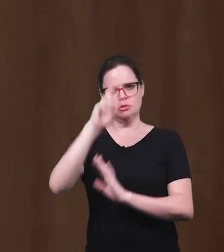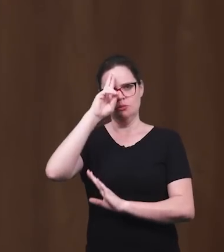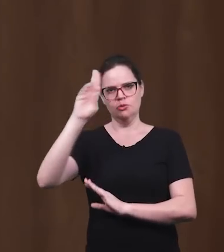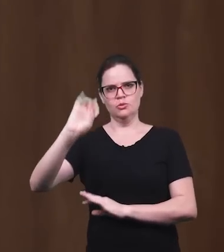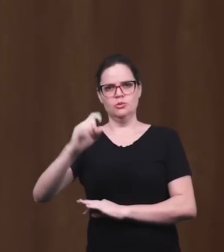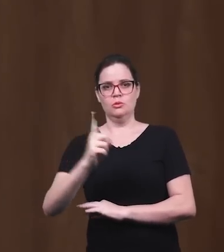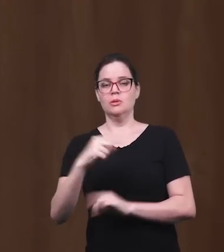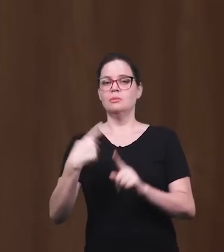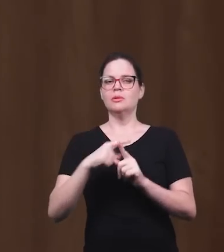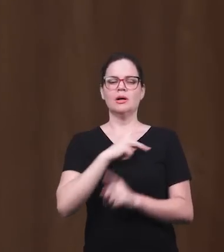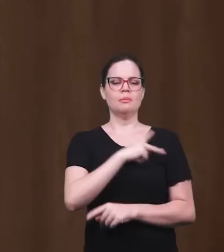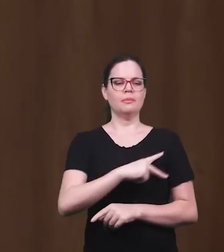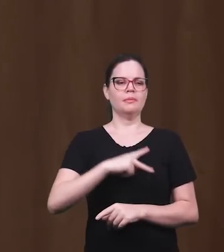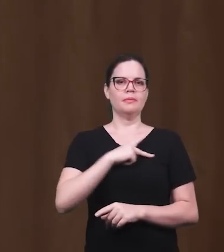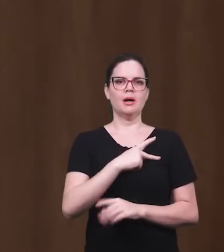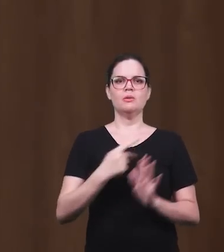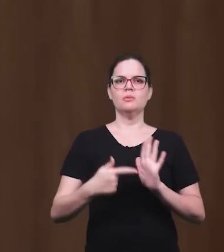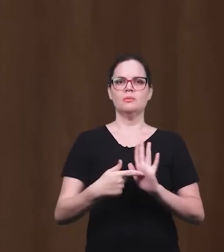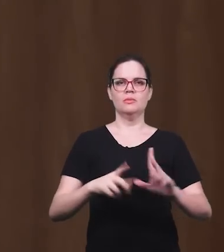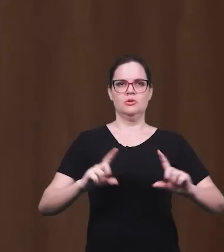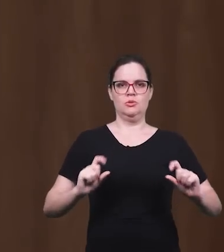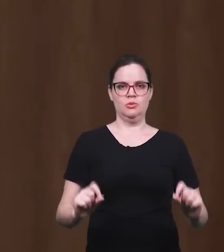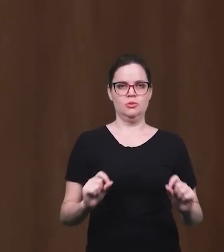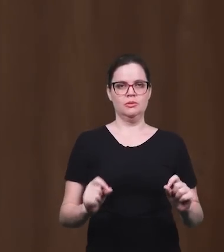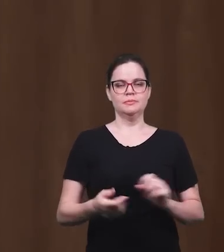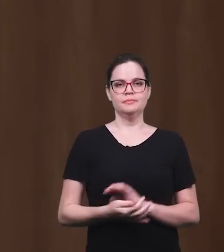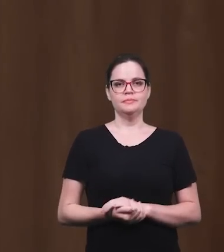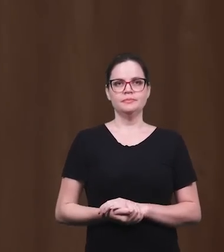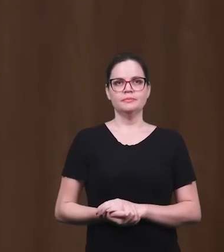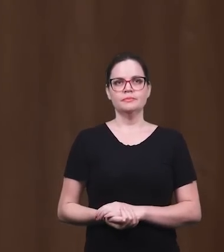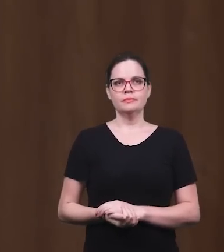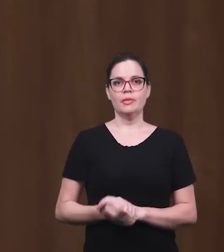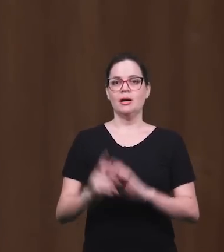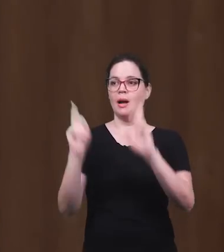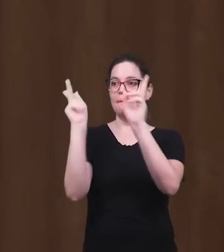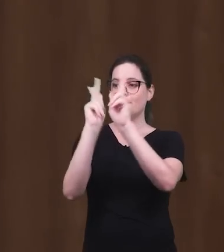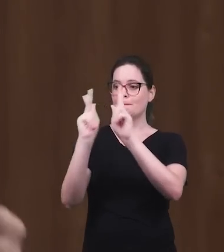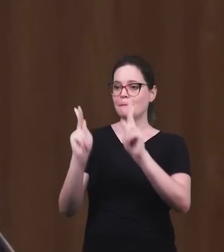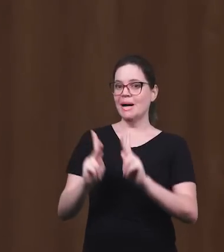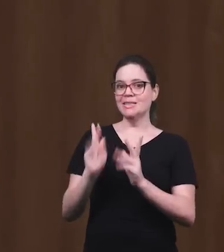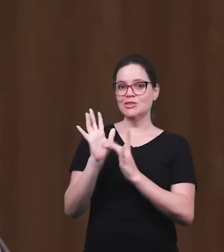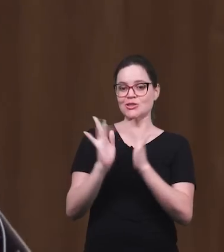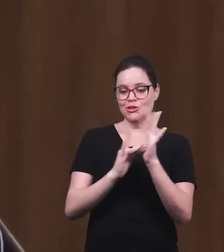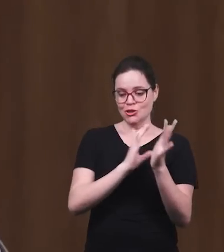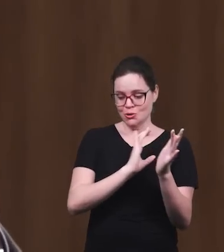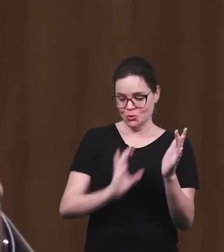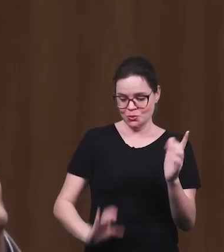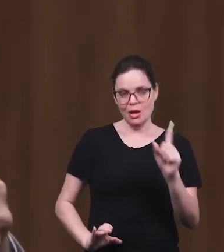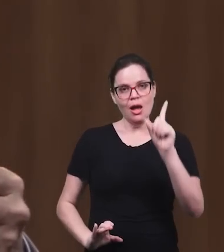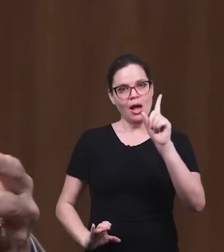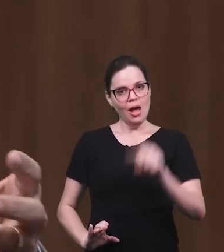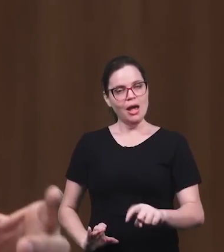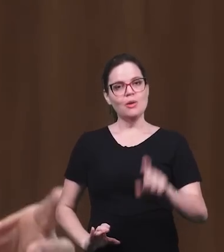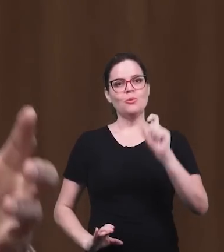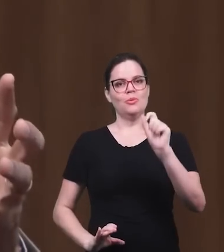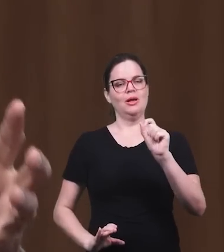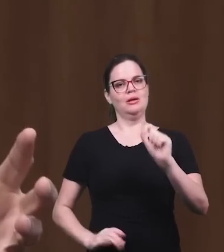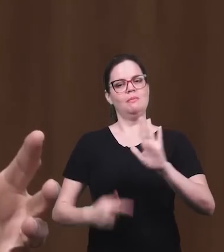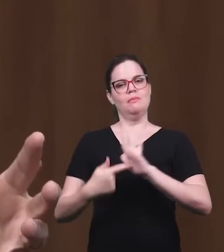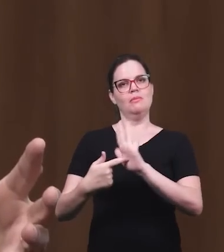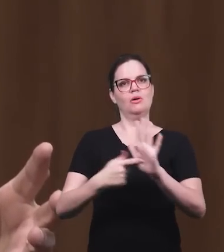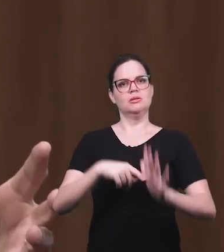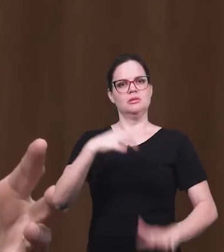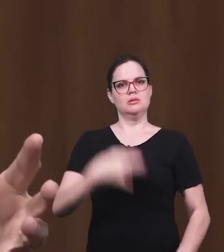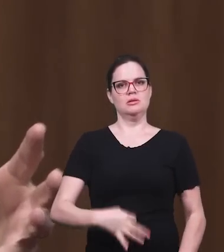que interessante que Paulo traz na carta aos Colossenses, que a paz de Cristo seja o vosso árbitro. A paz